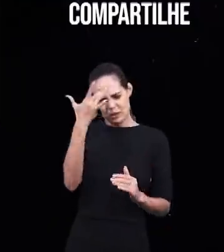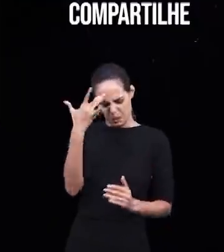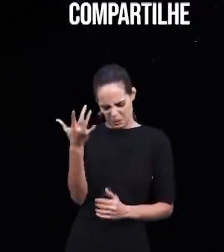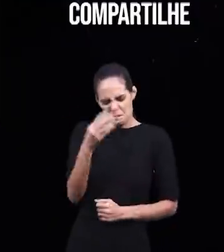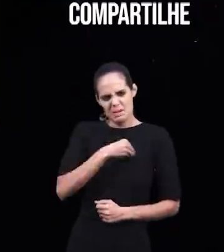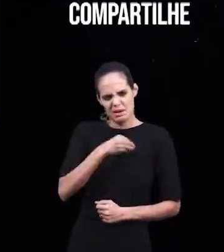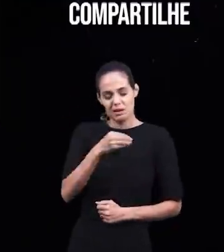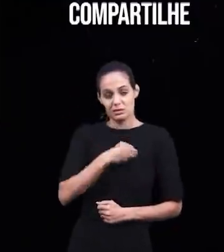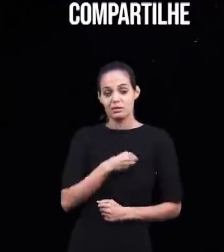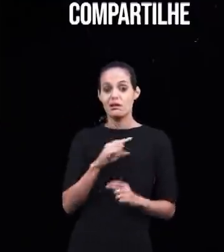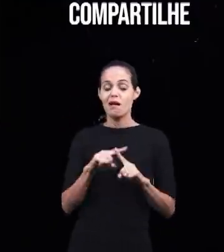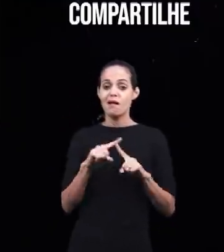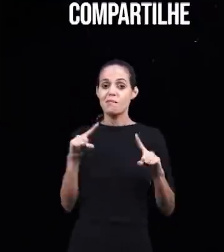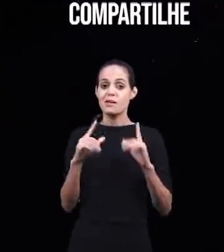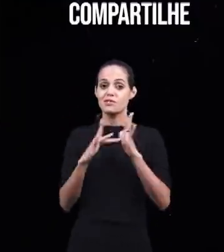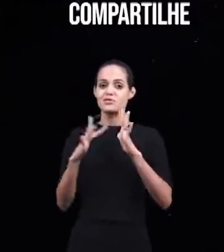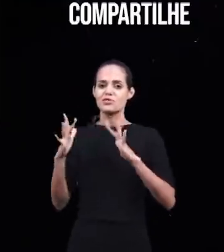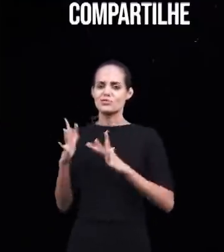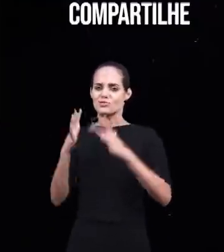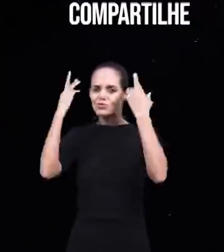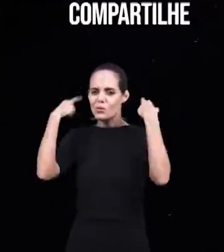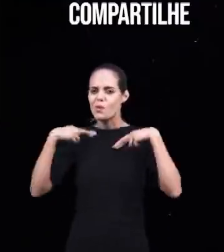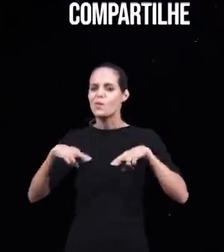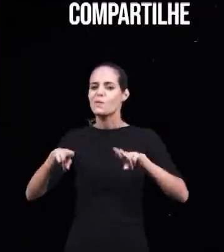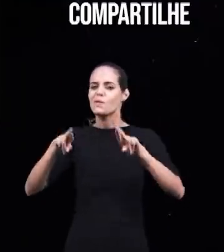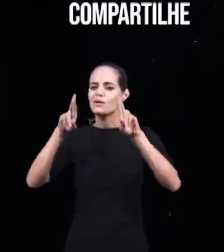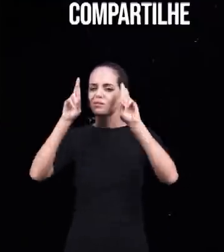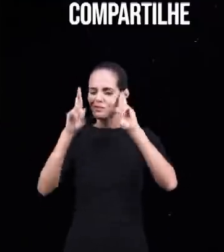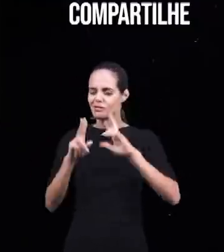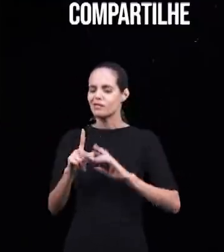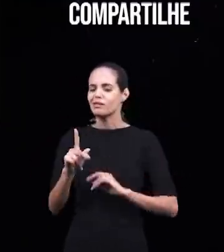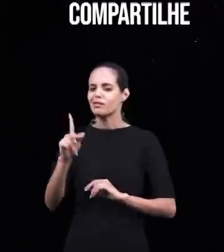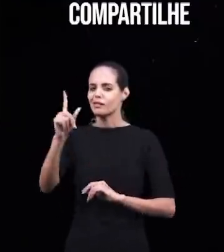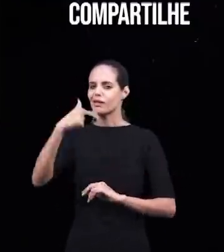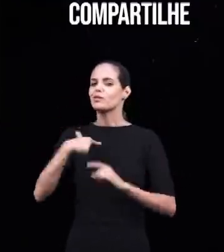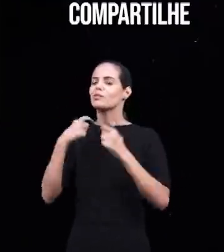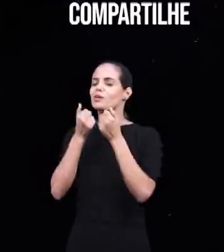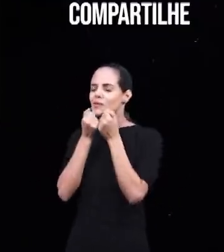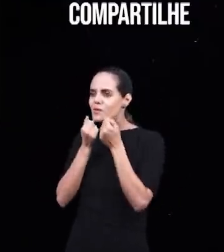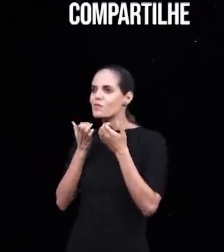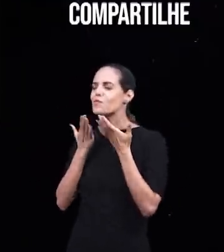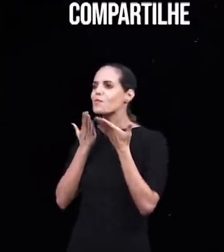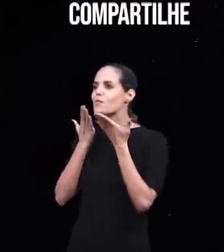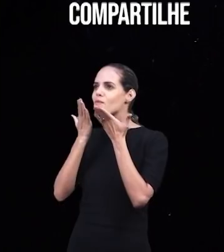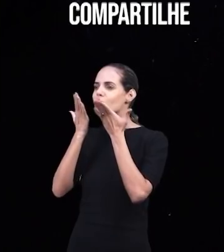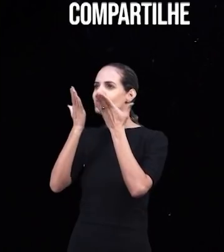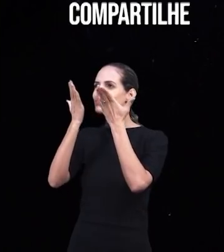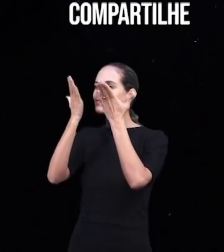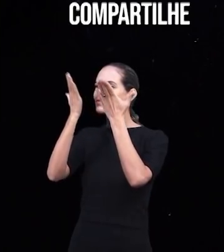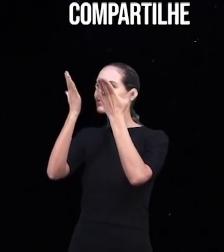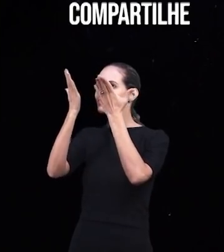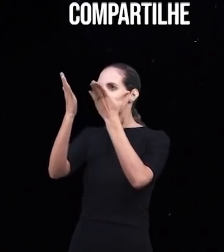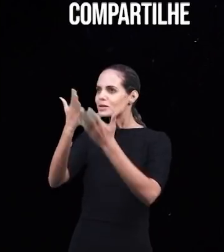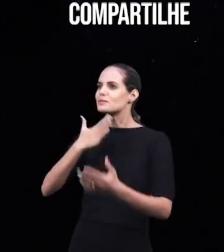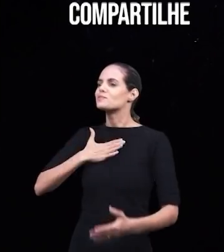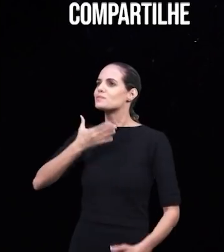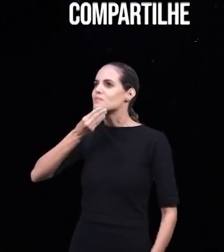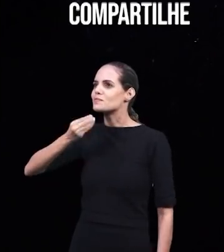ti, Jesus, Cordeiro eterno, confesso que és